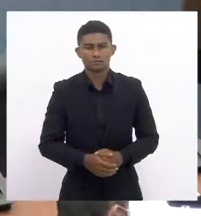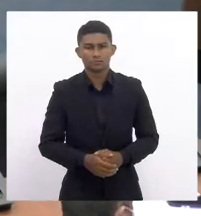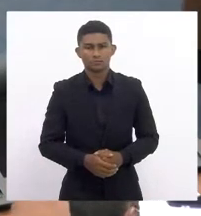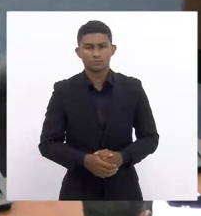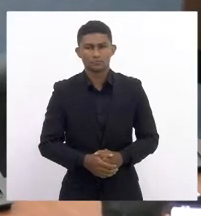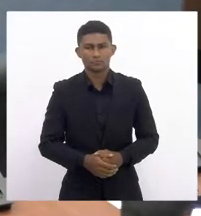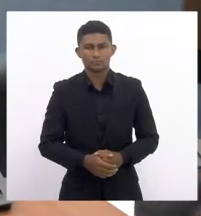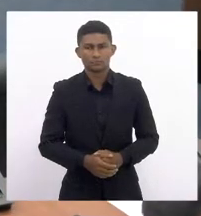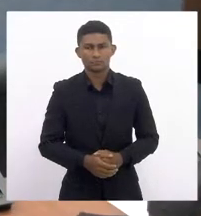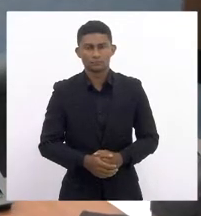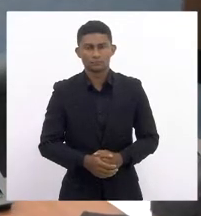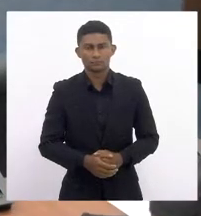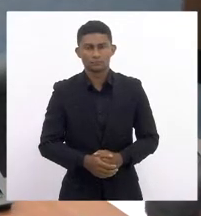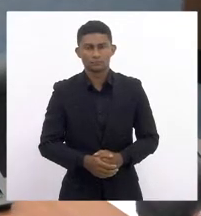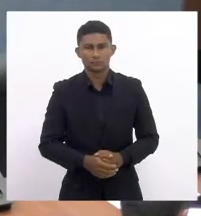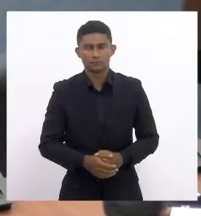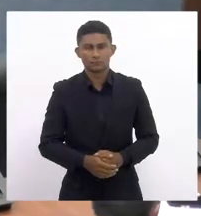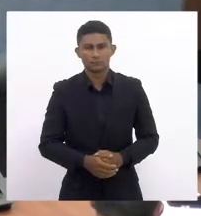Ok.